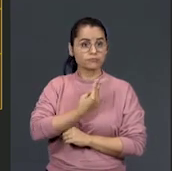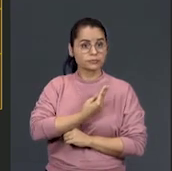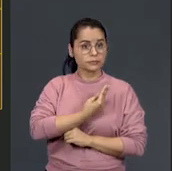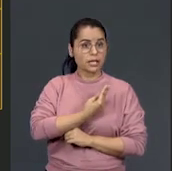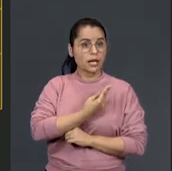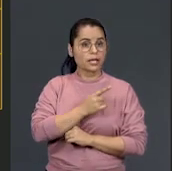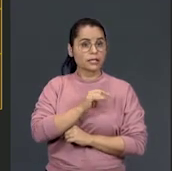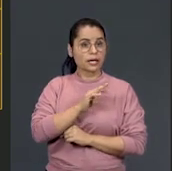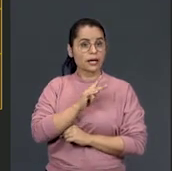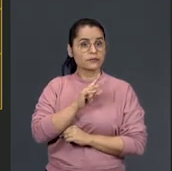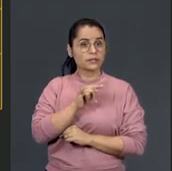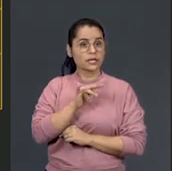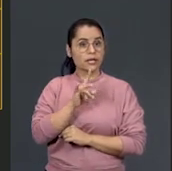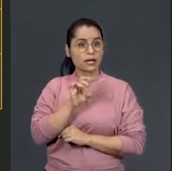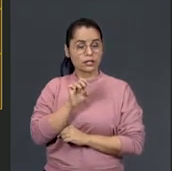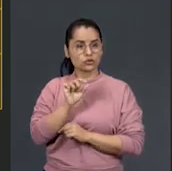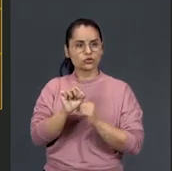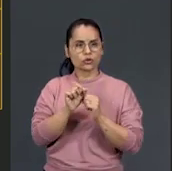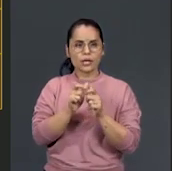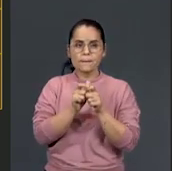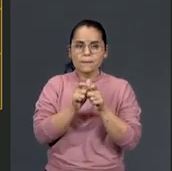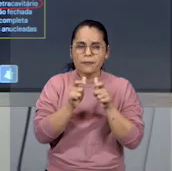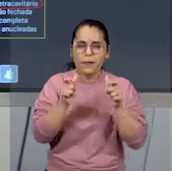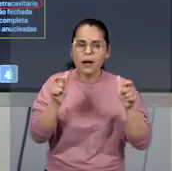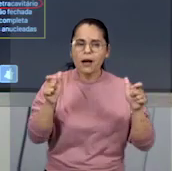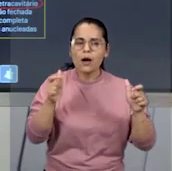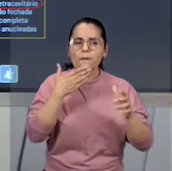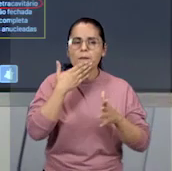tetracavitário, 4 cavidades. Maior